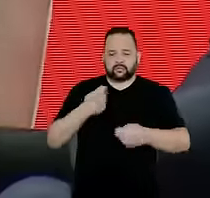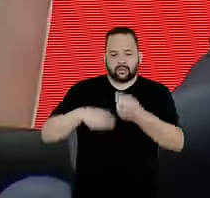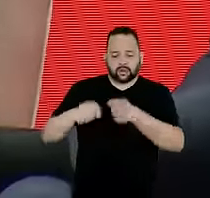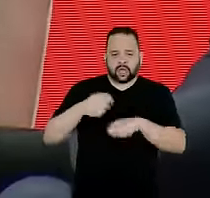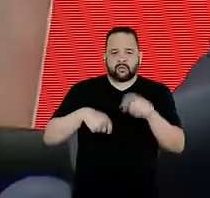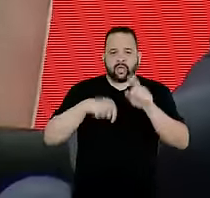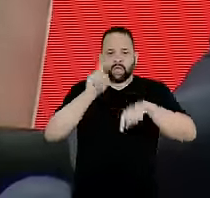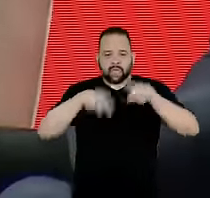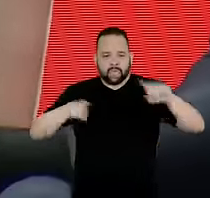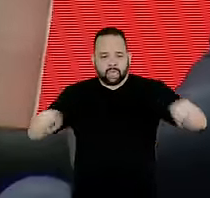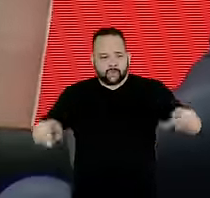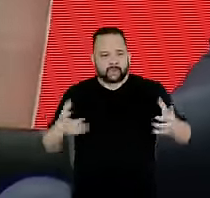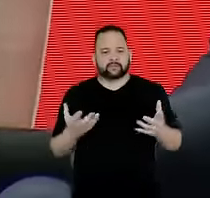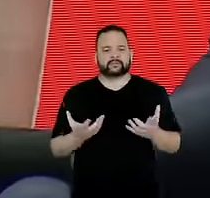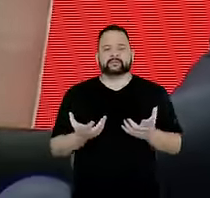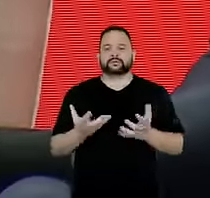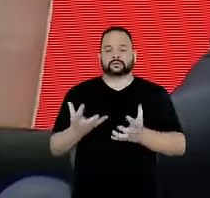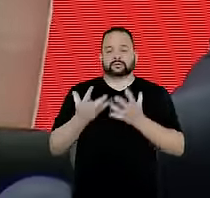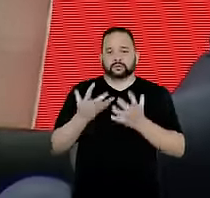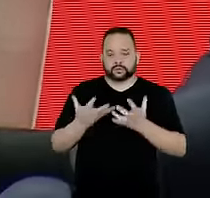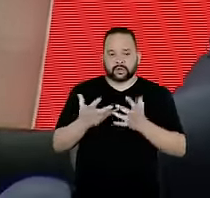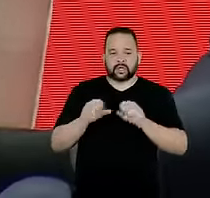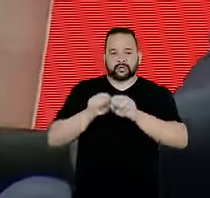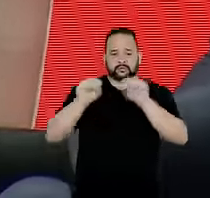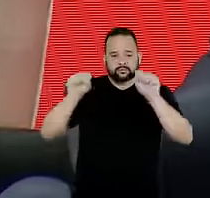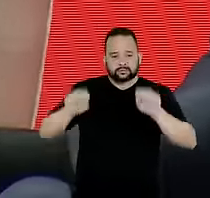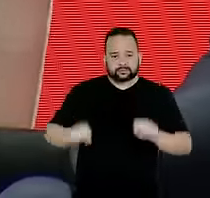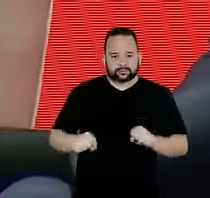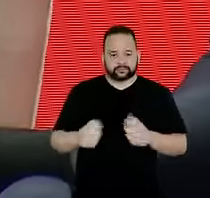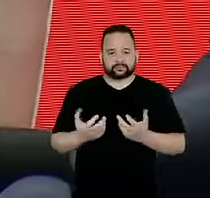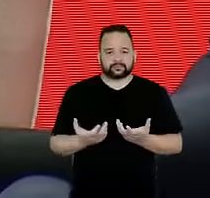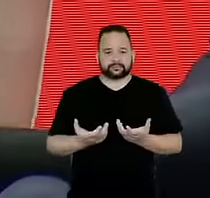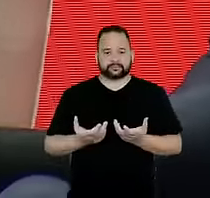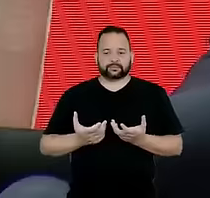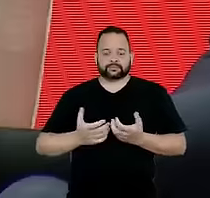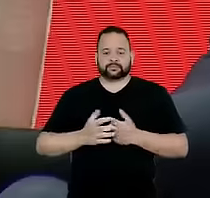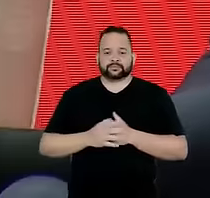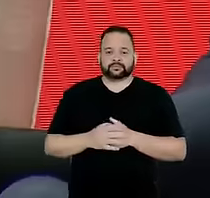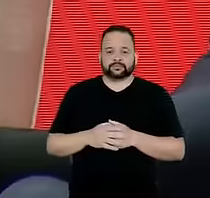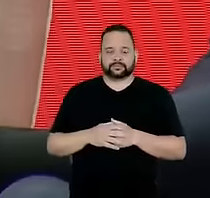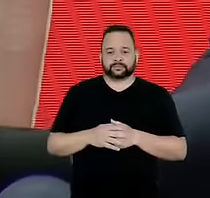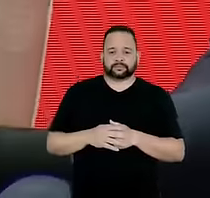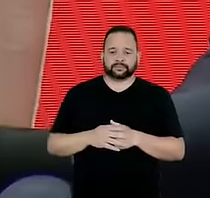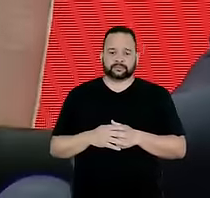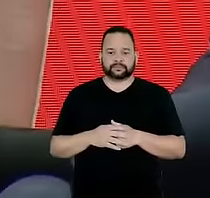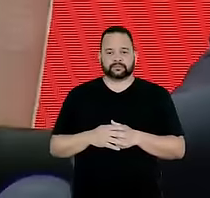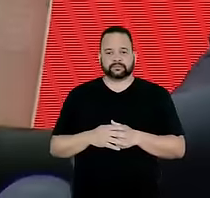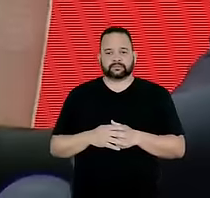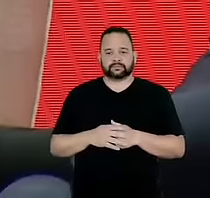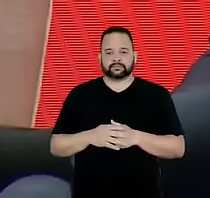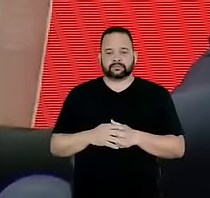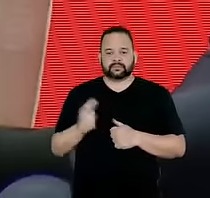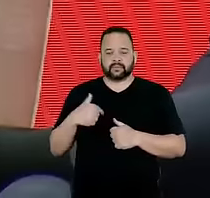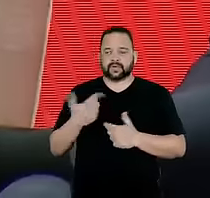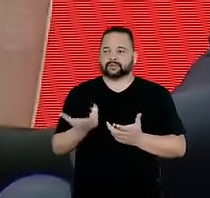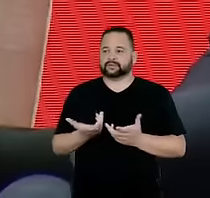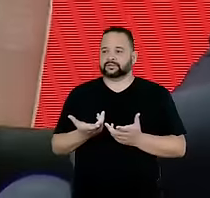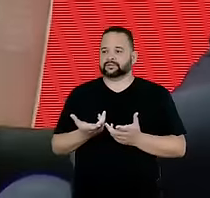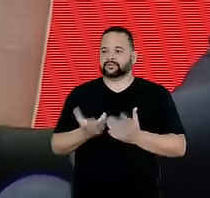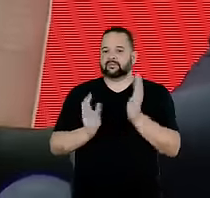tornar o sistema menos ah eh eu diria menos eh travado menos eh